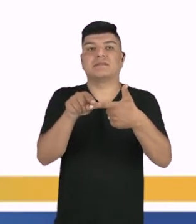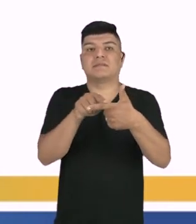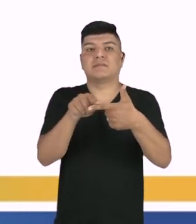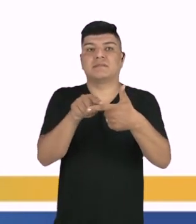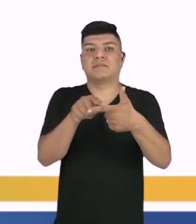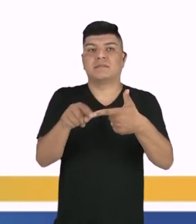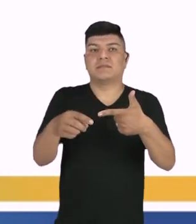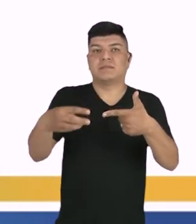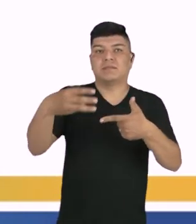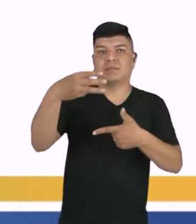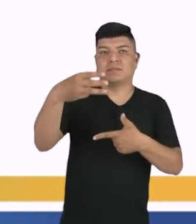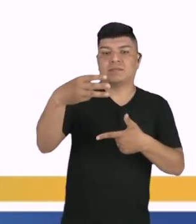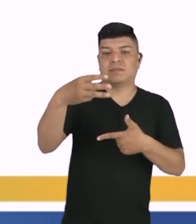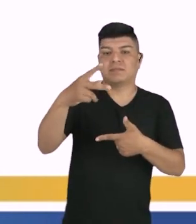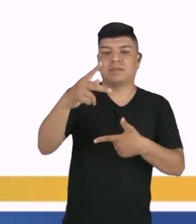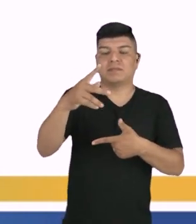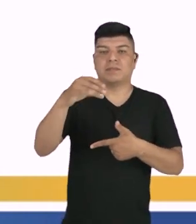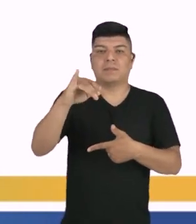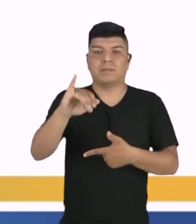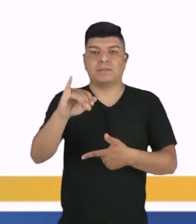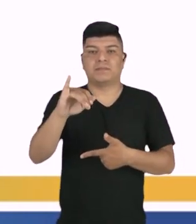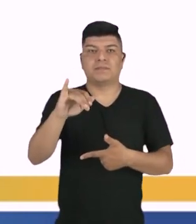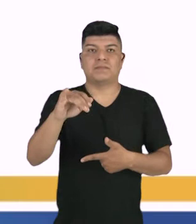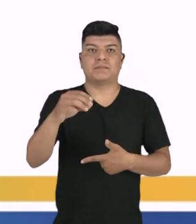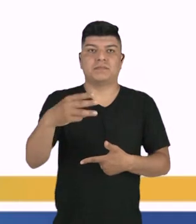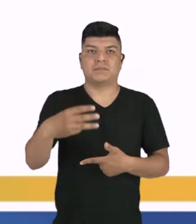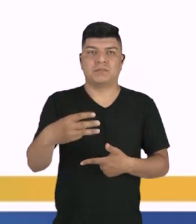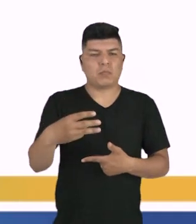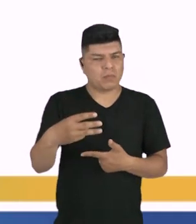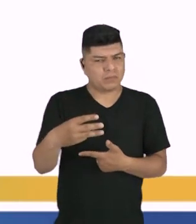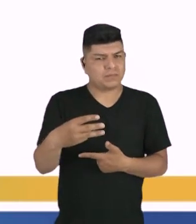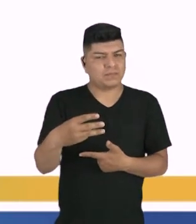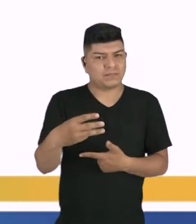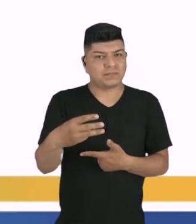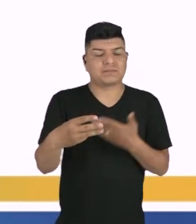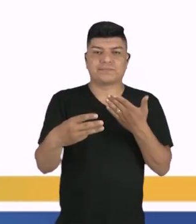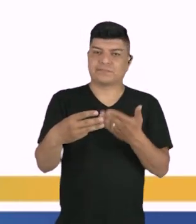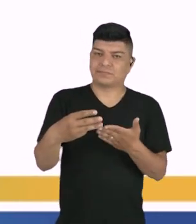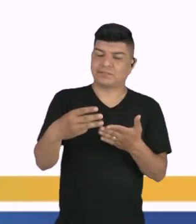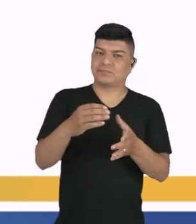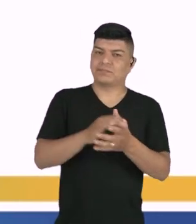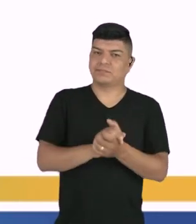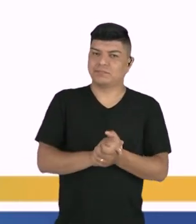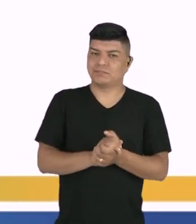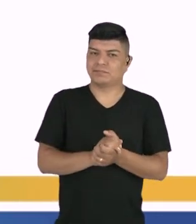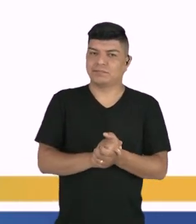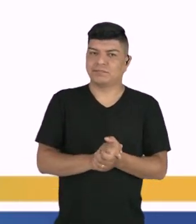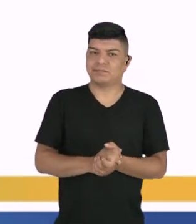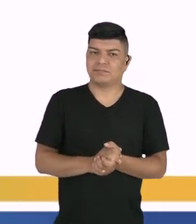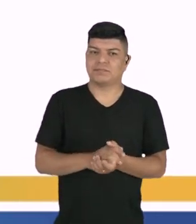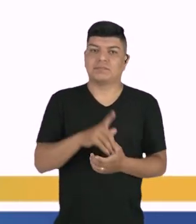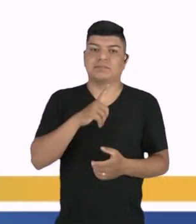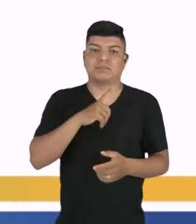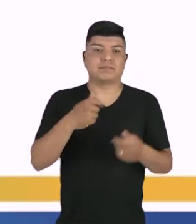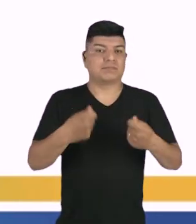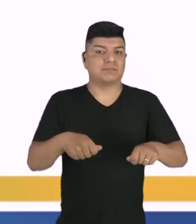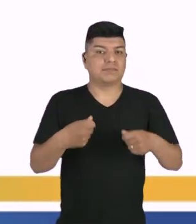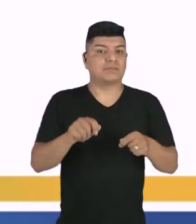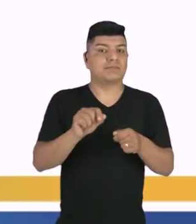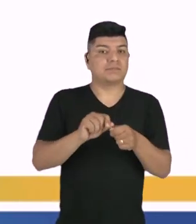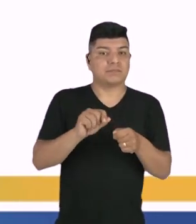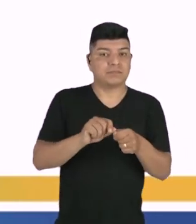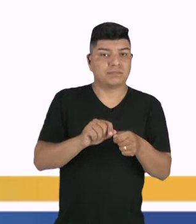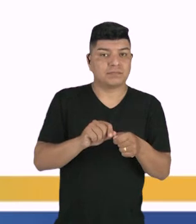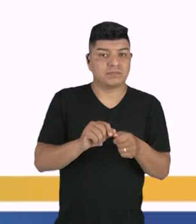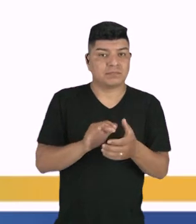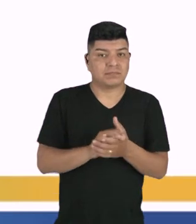de 13π sobre 3. Esse cosseno, ele temos que fazer, né,